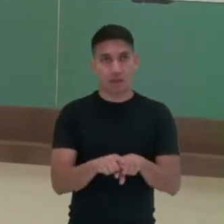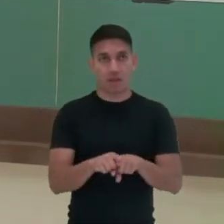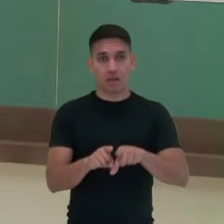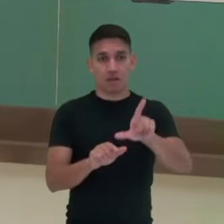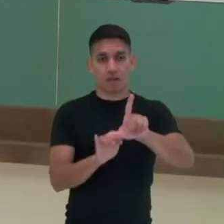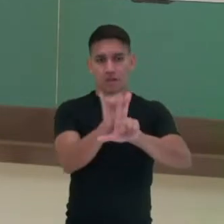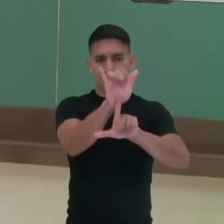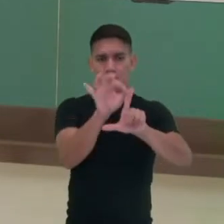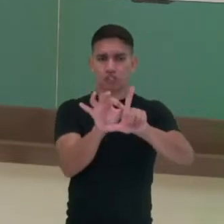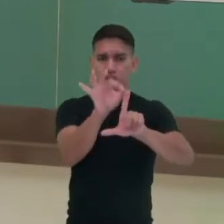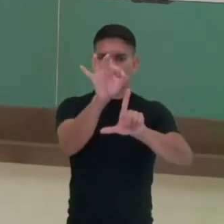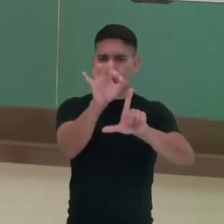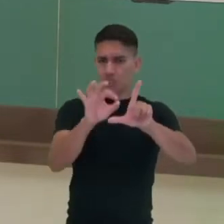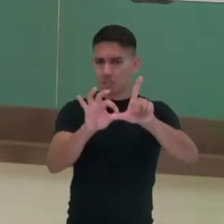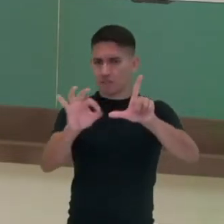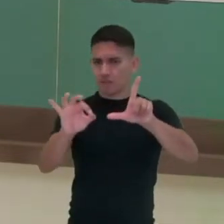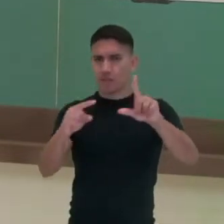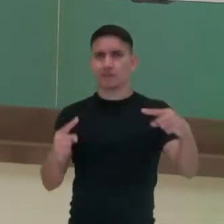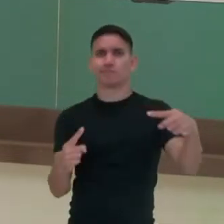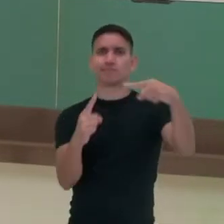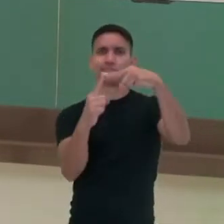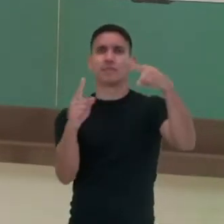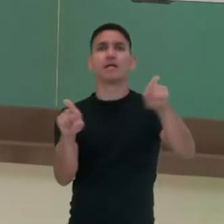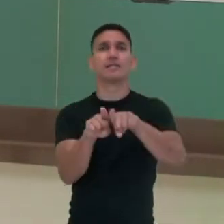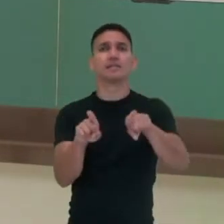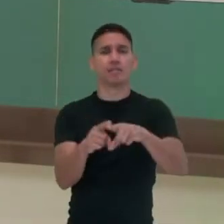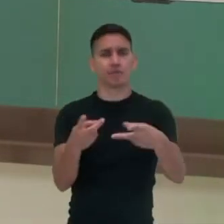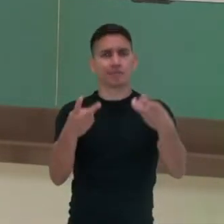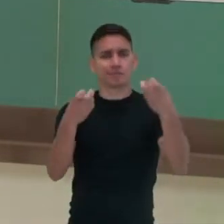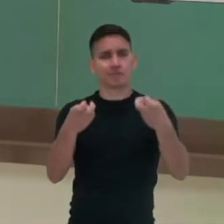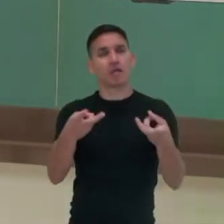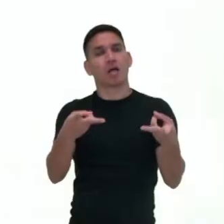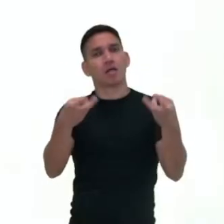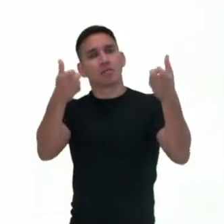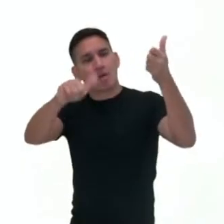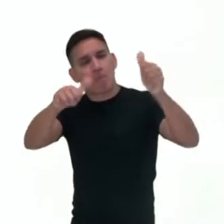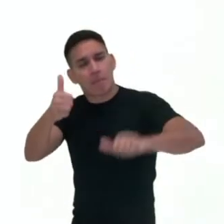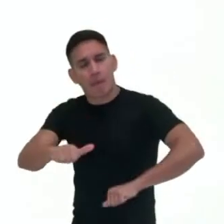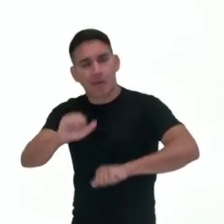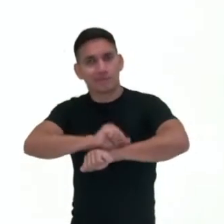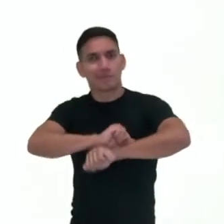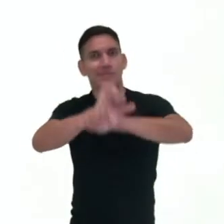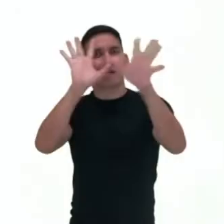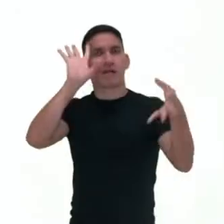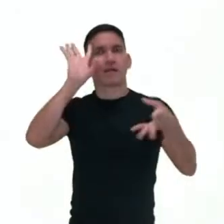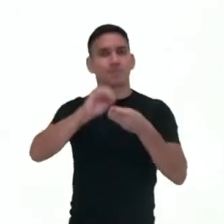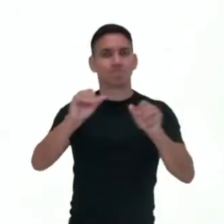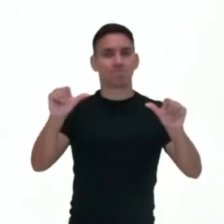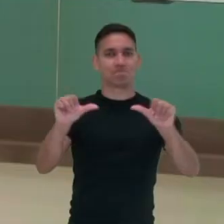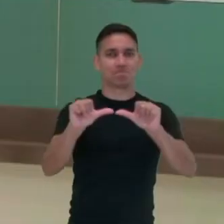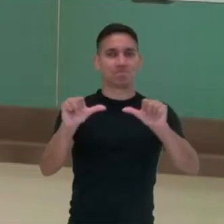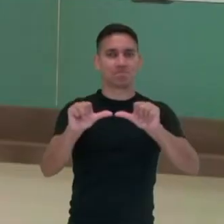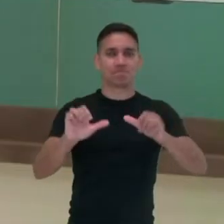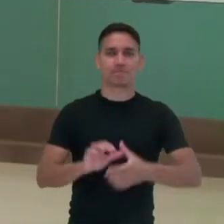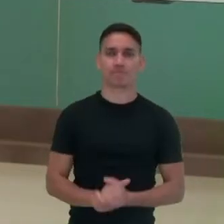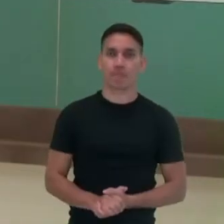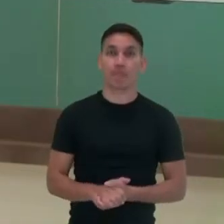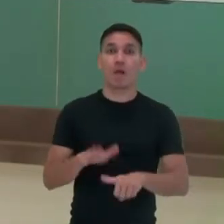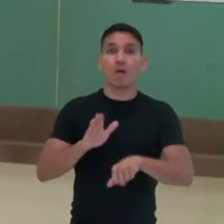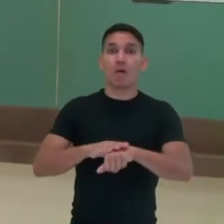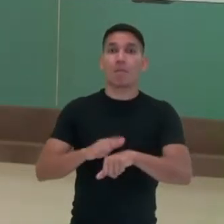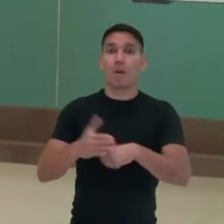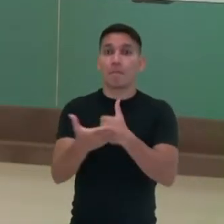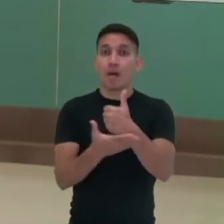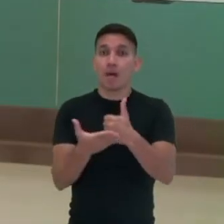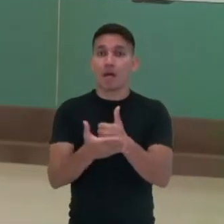daqui também está, né? Então, conseguimos observar a simetria claramente. Quando a minha base está entre